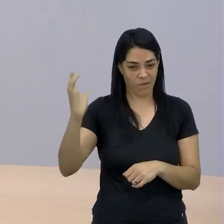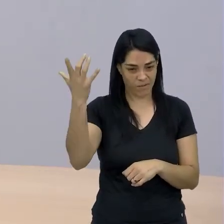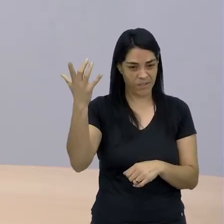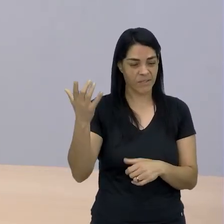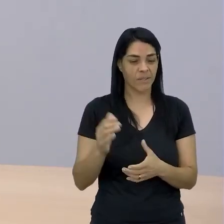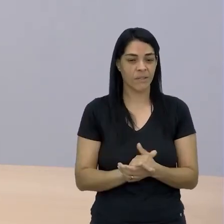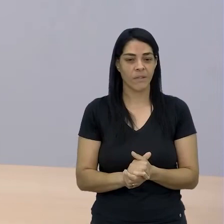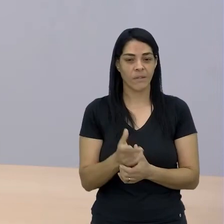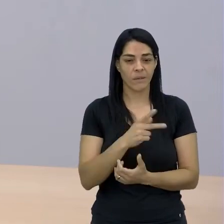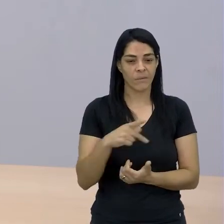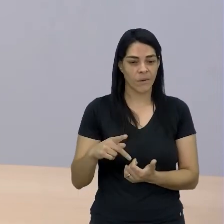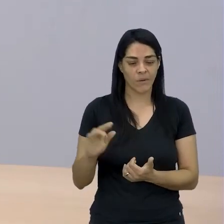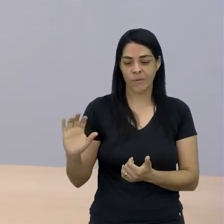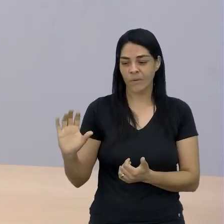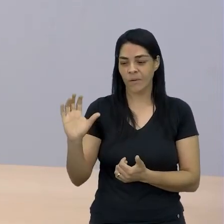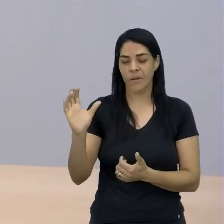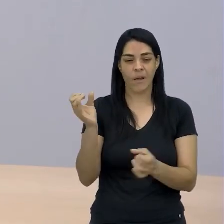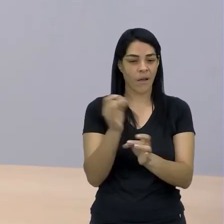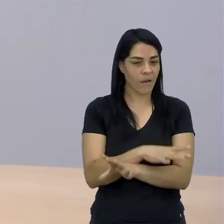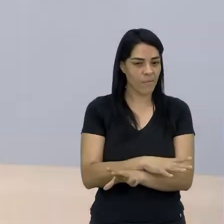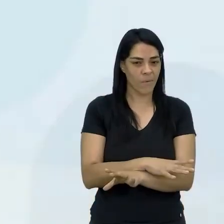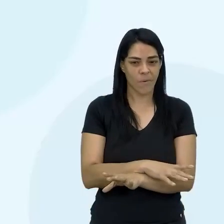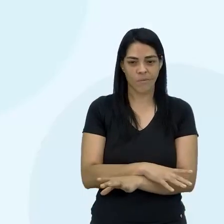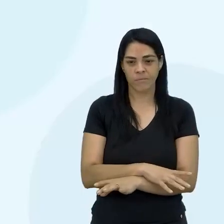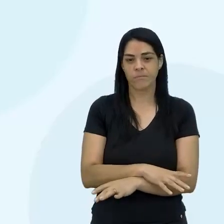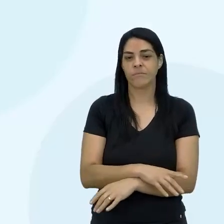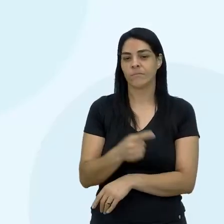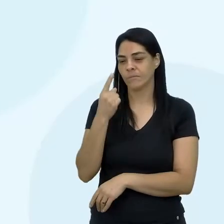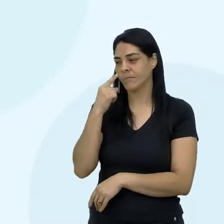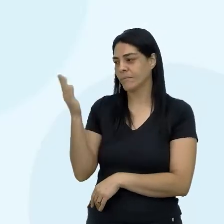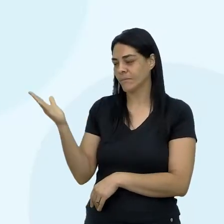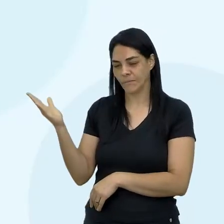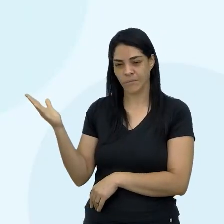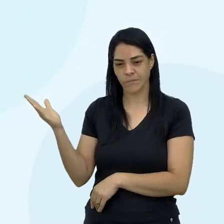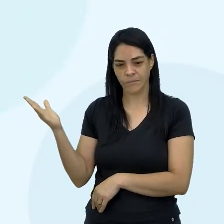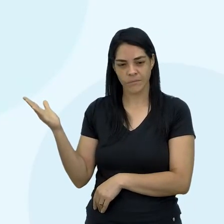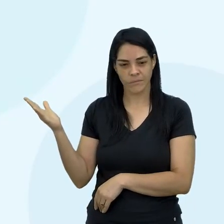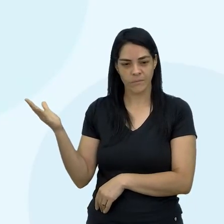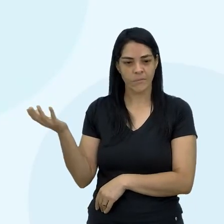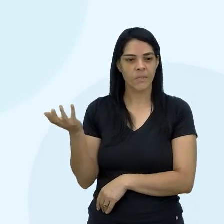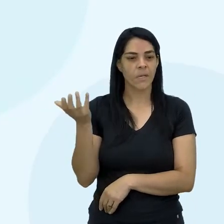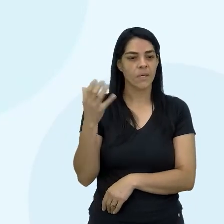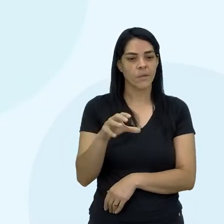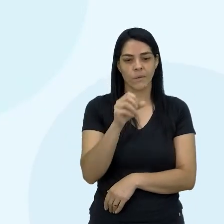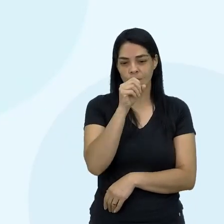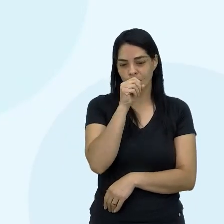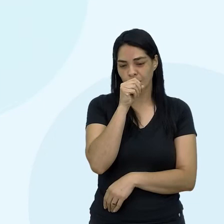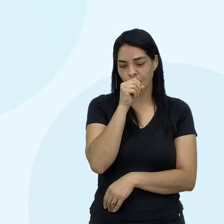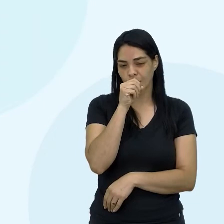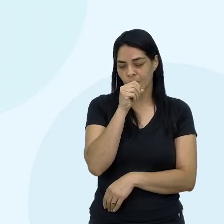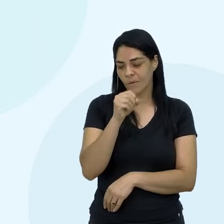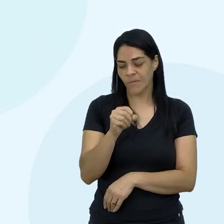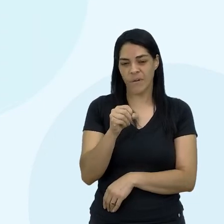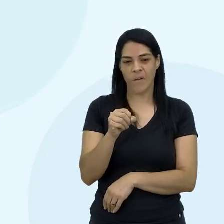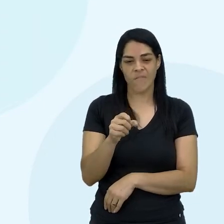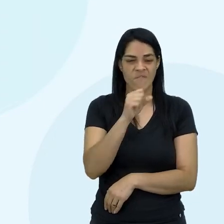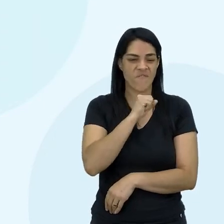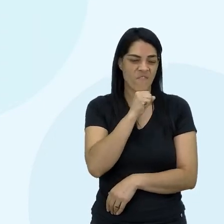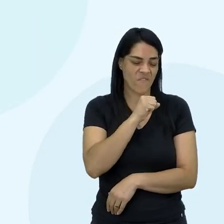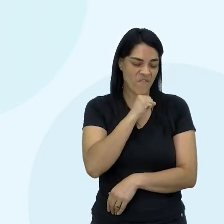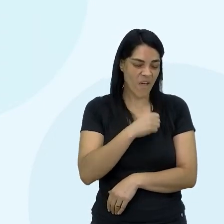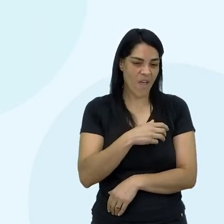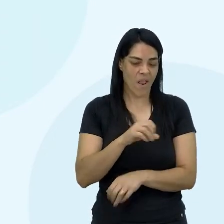Prof, terminou aí? Não, olha lá o LED. Eu não quero mais esse microfone. Ele ficou velho,